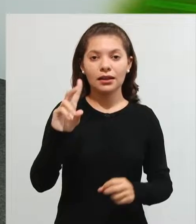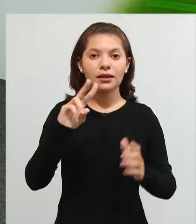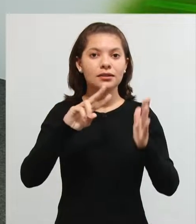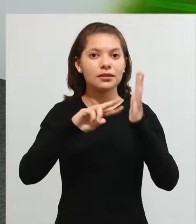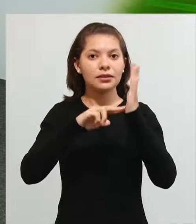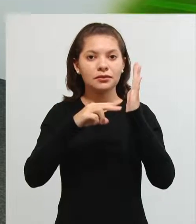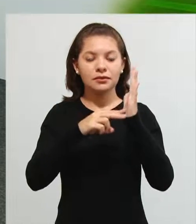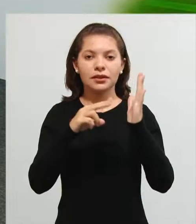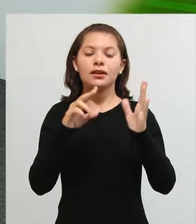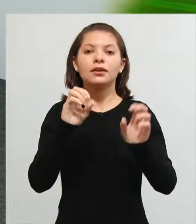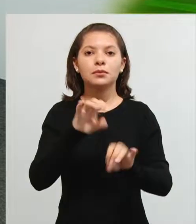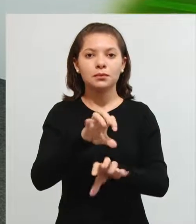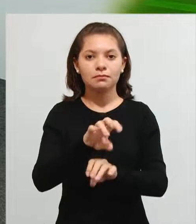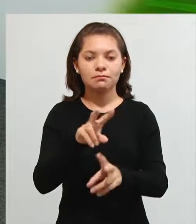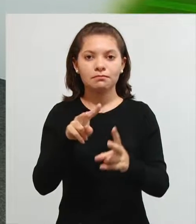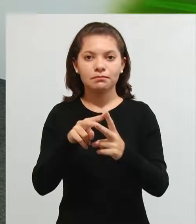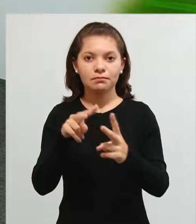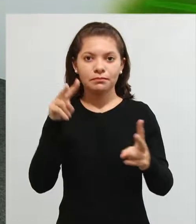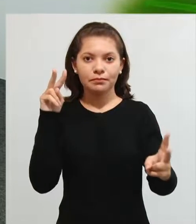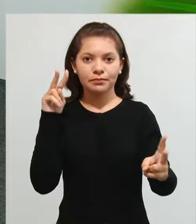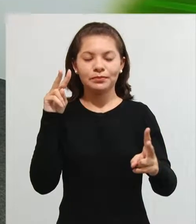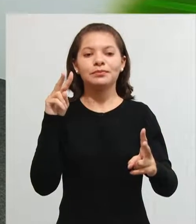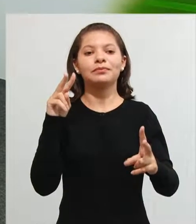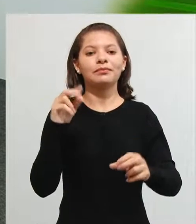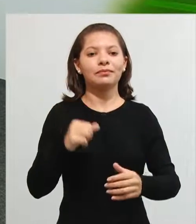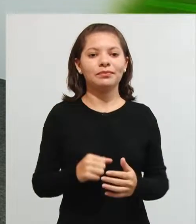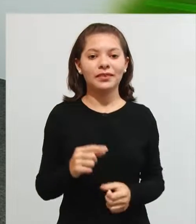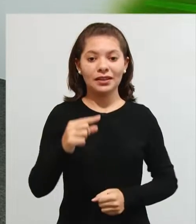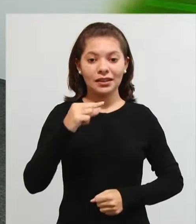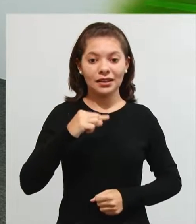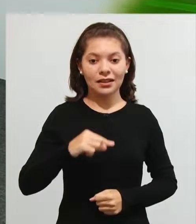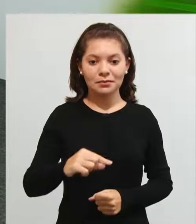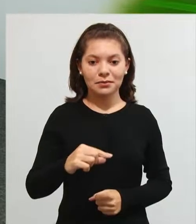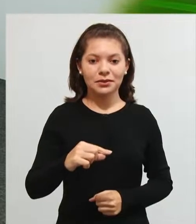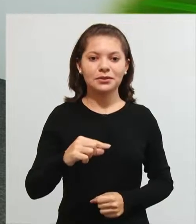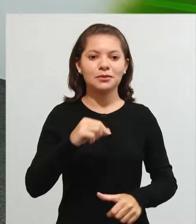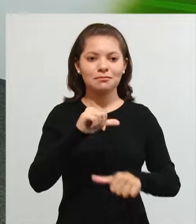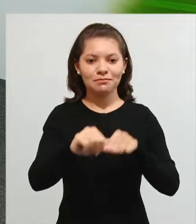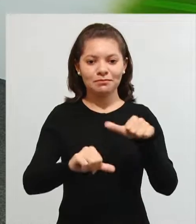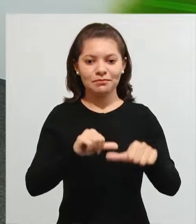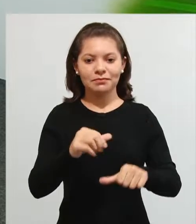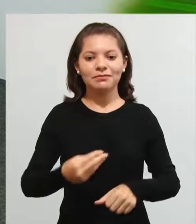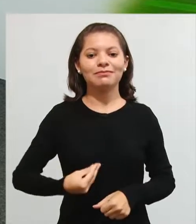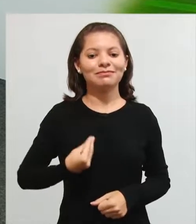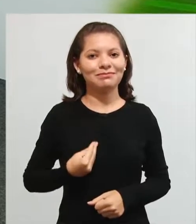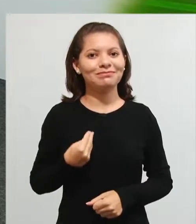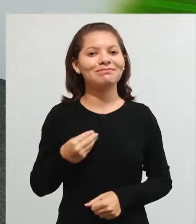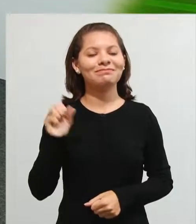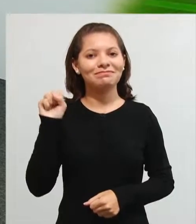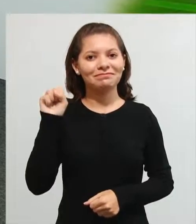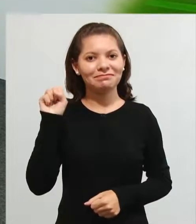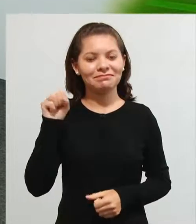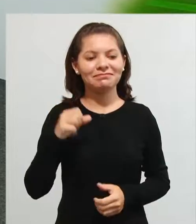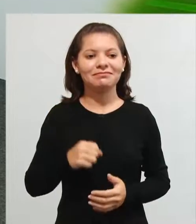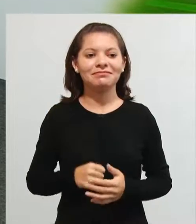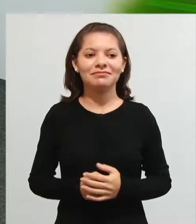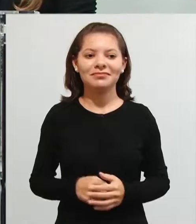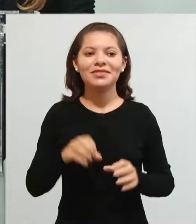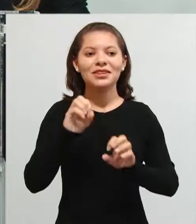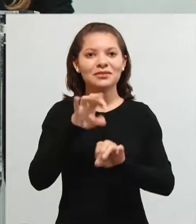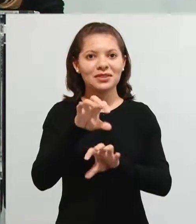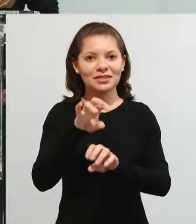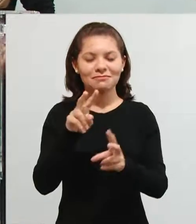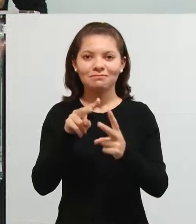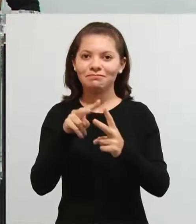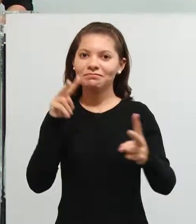significa Educação à Distância, e logo abaixo está dizendo que muda realidades. É isso mesmo. A educação à